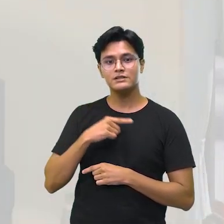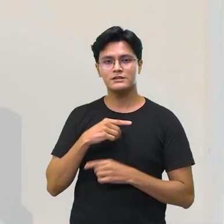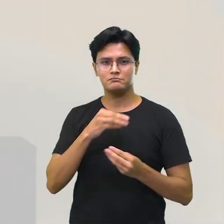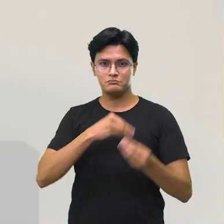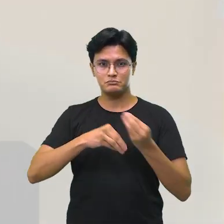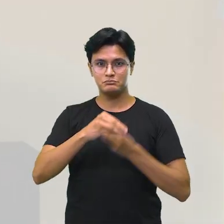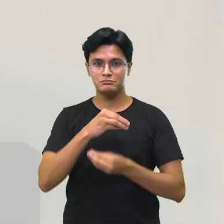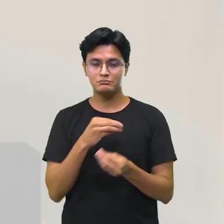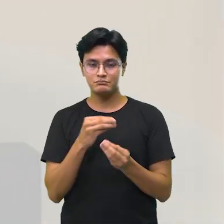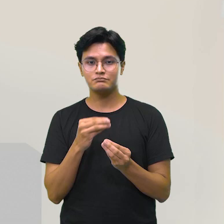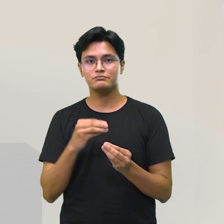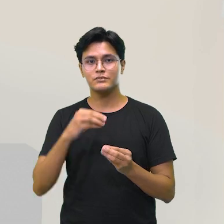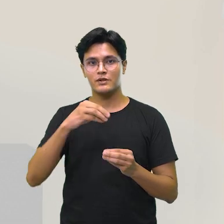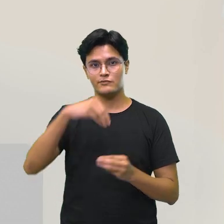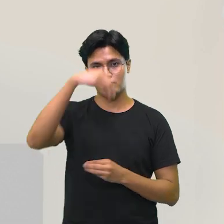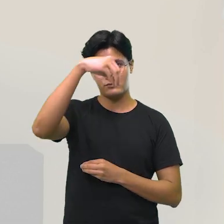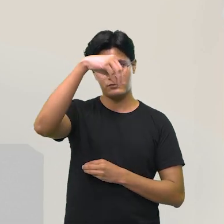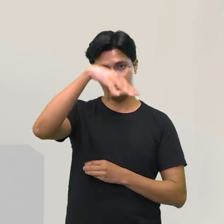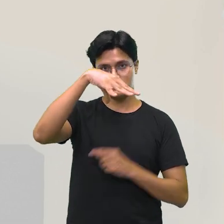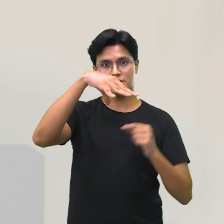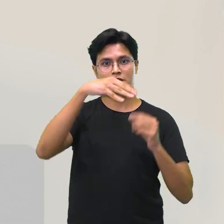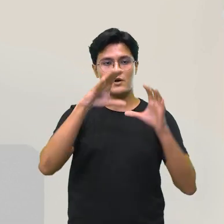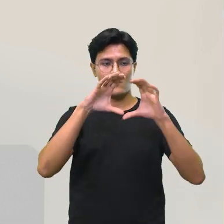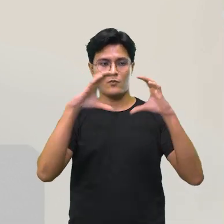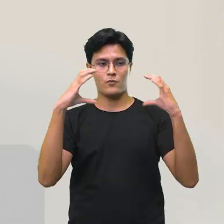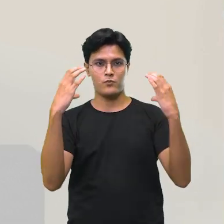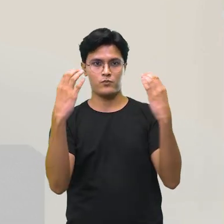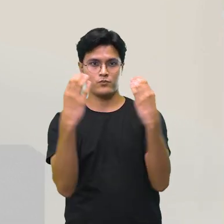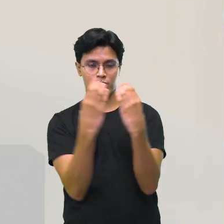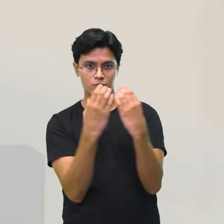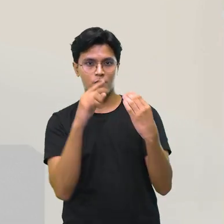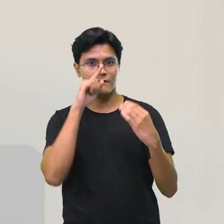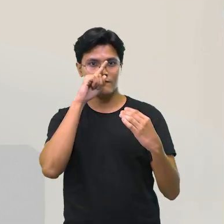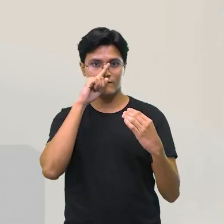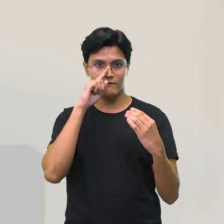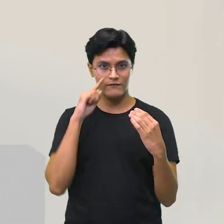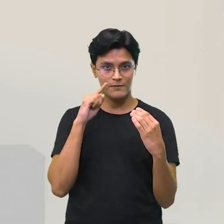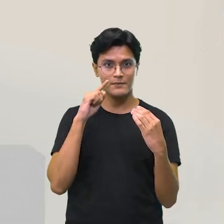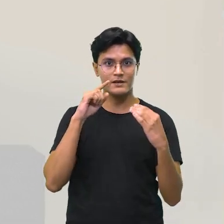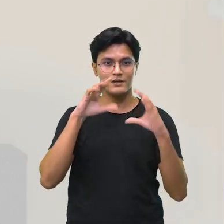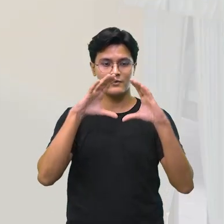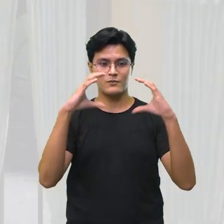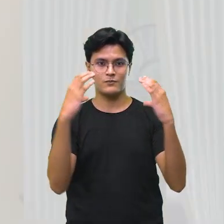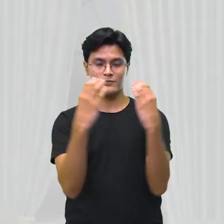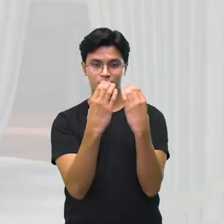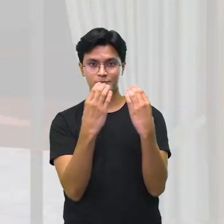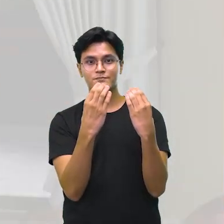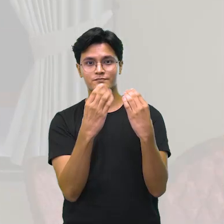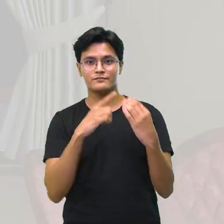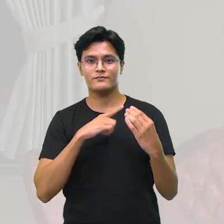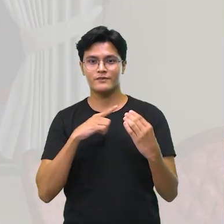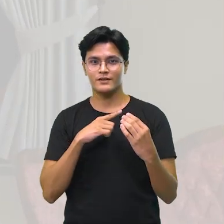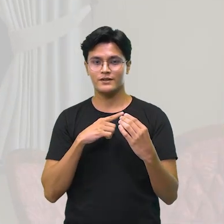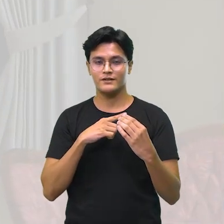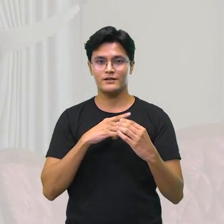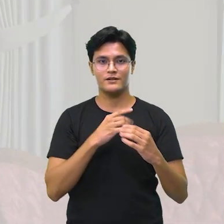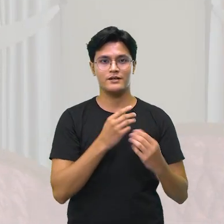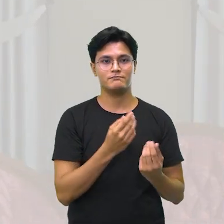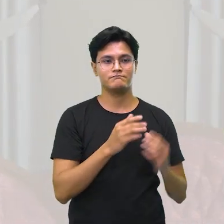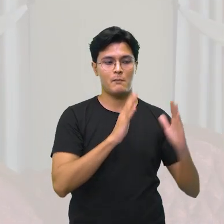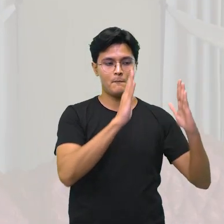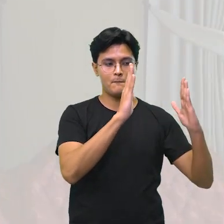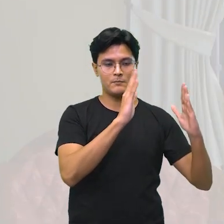um grande lustre de cristal coberto de filó amarelo. 3 largas janelas de